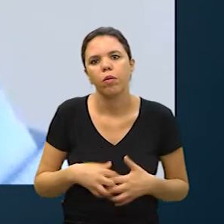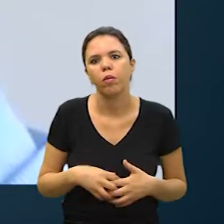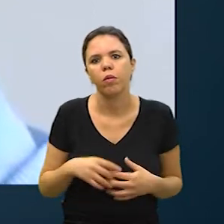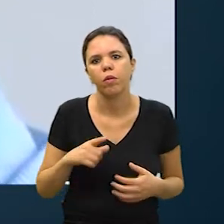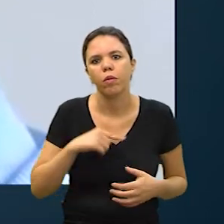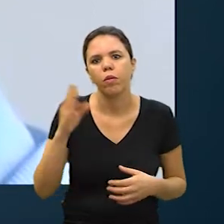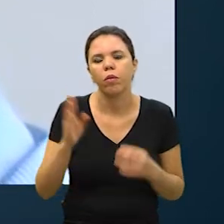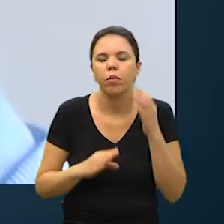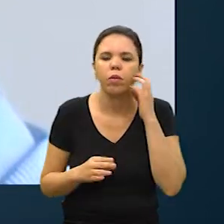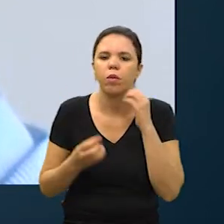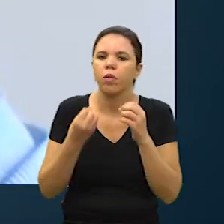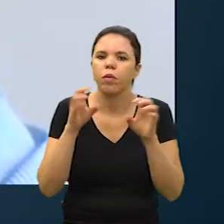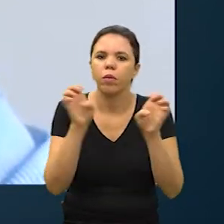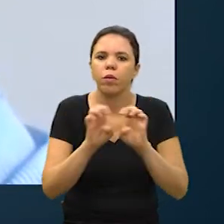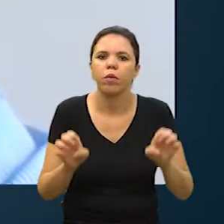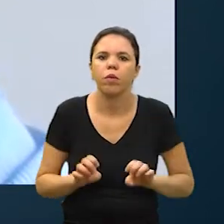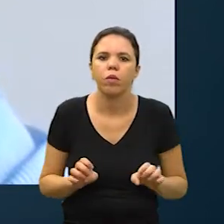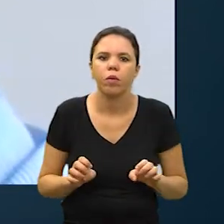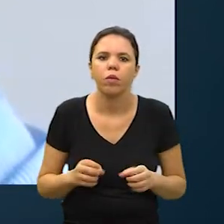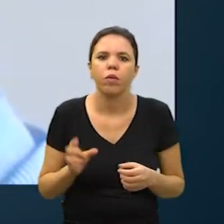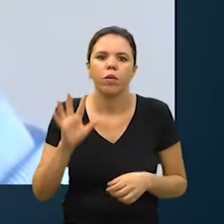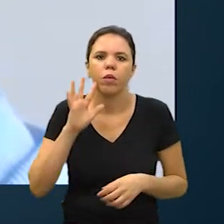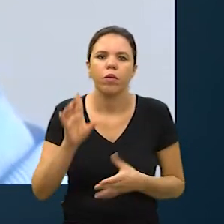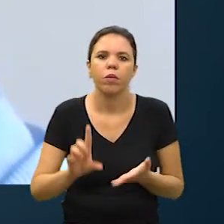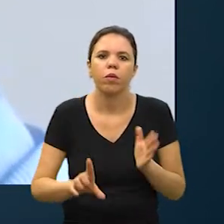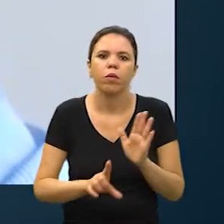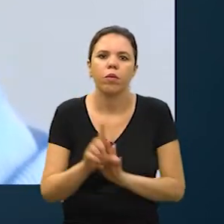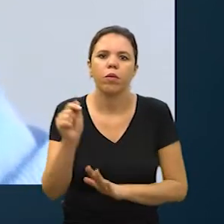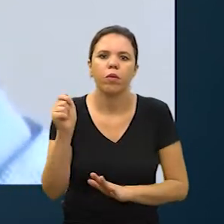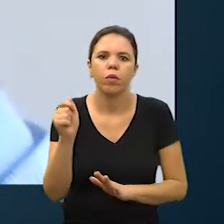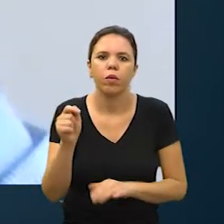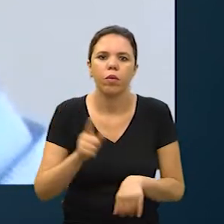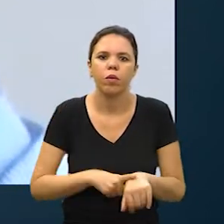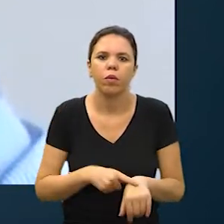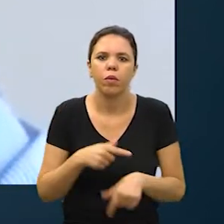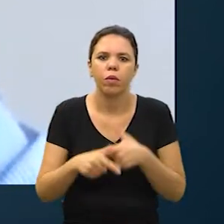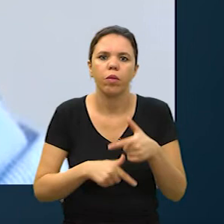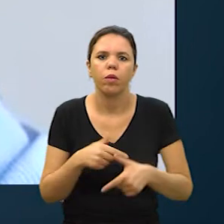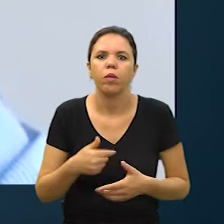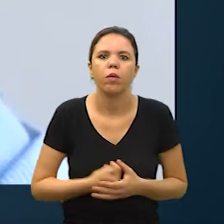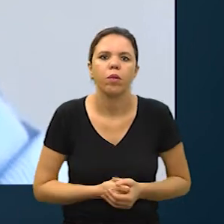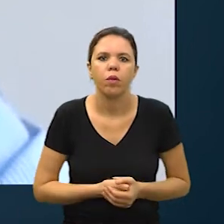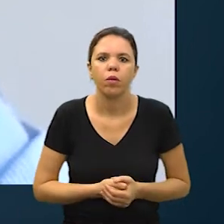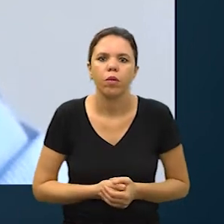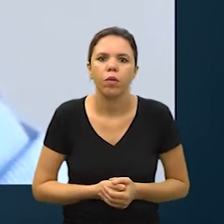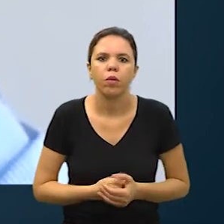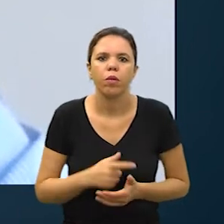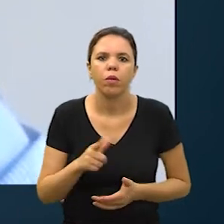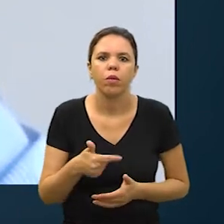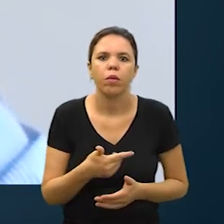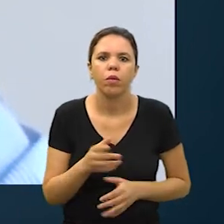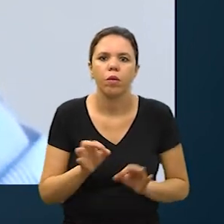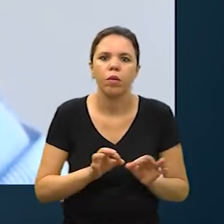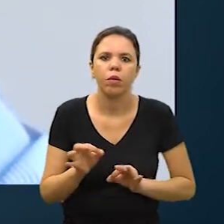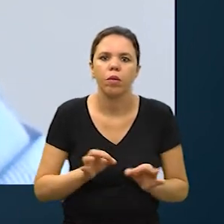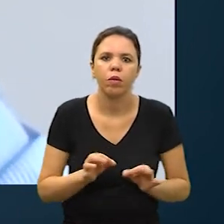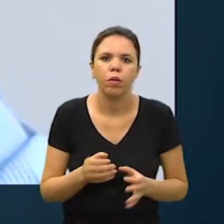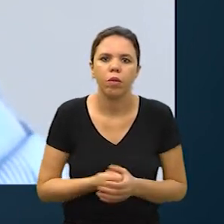ter no Brasil uma boa estrutura, né, que vai te dar recursos e condições e tempo para trabalhar, e depois você partir para o